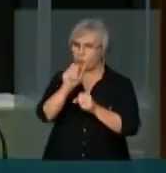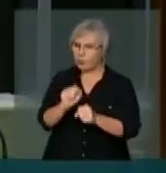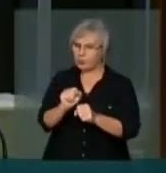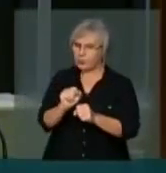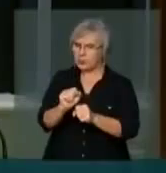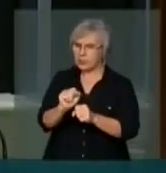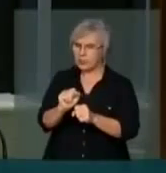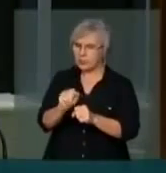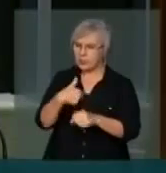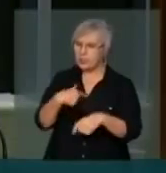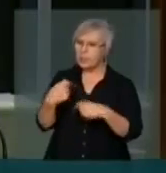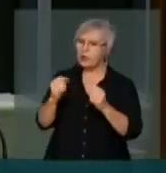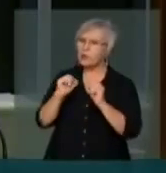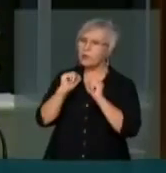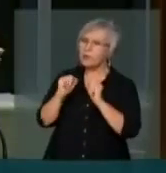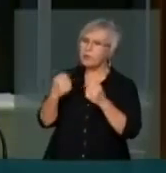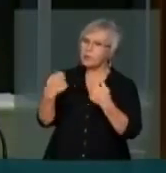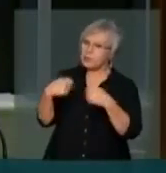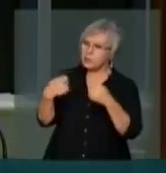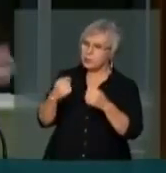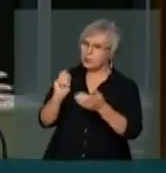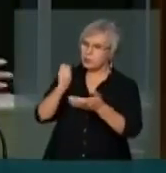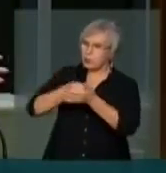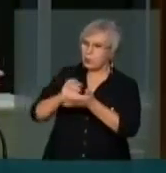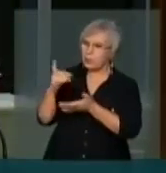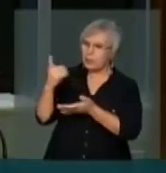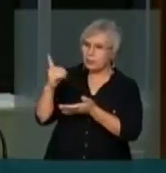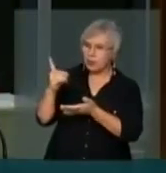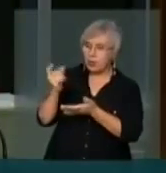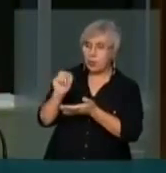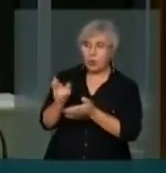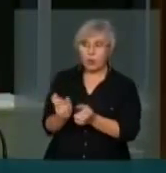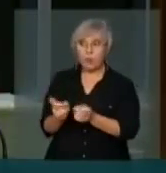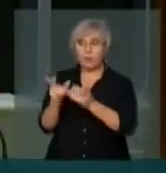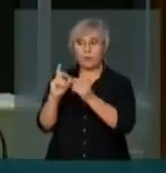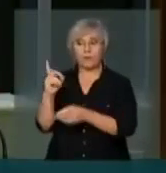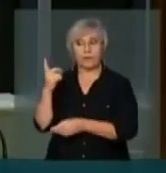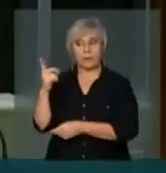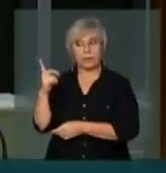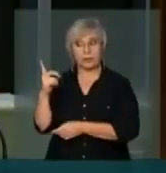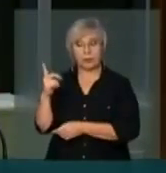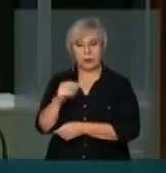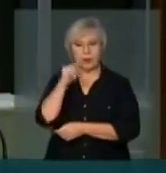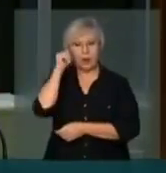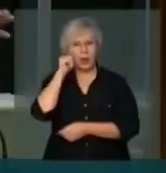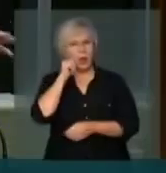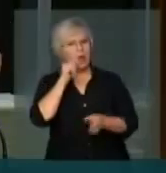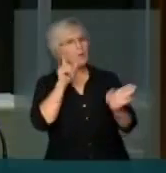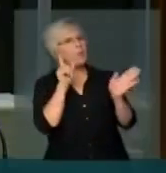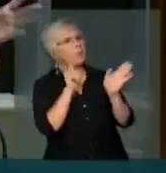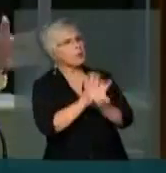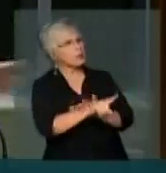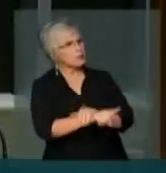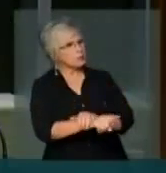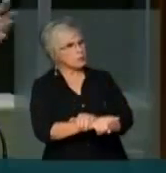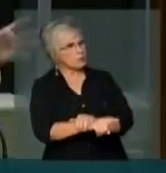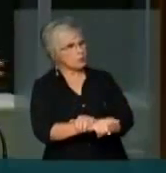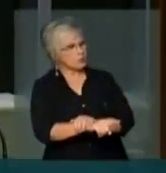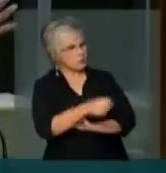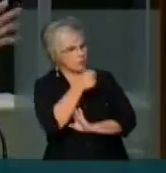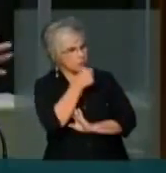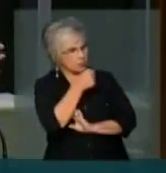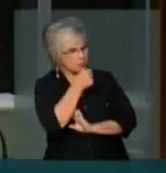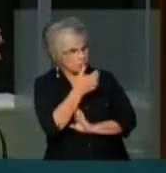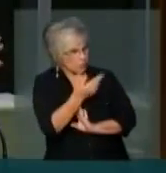devo comprar dólar ou eu devo vender dólar? A jornalista questionou, mas quer dizer que o senhor